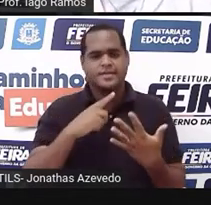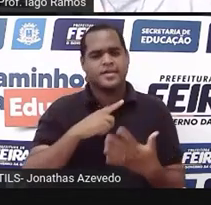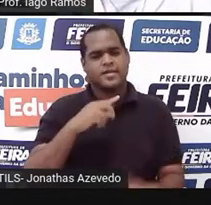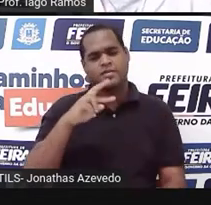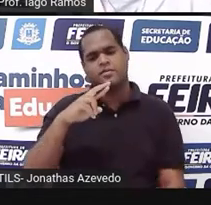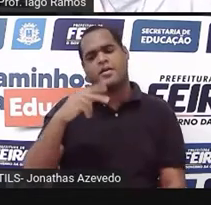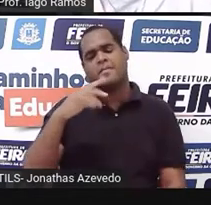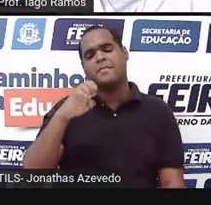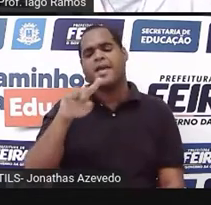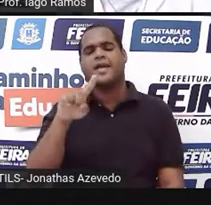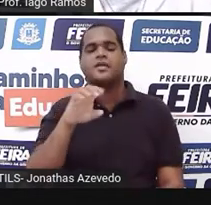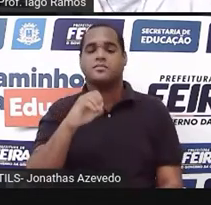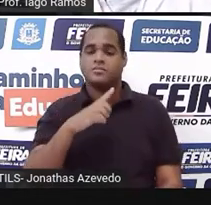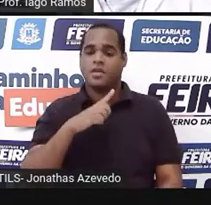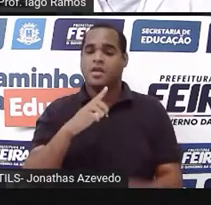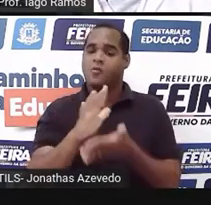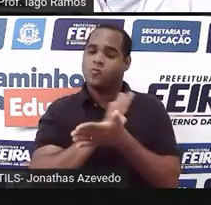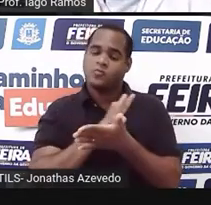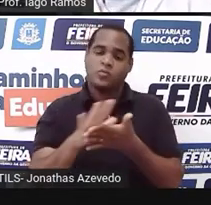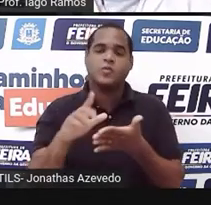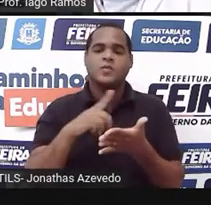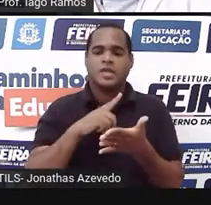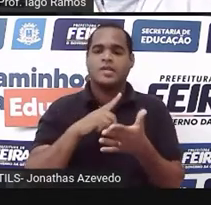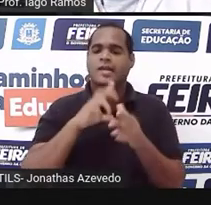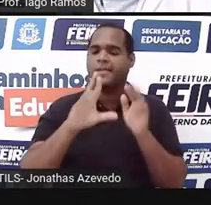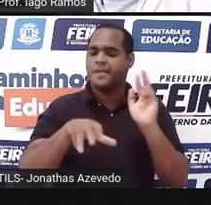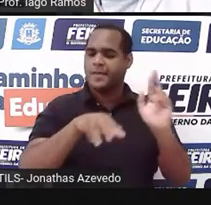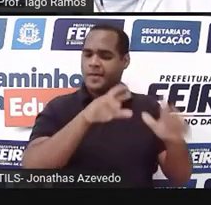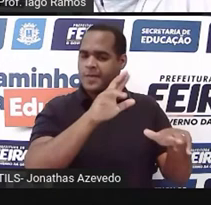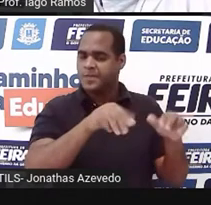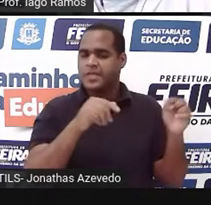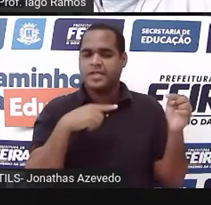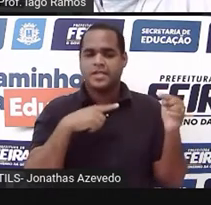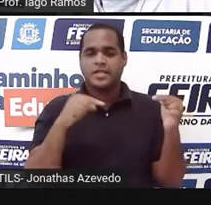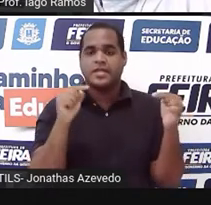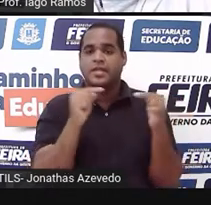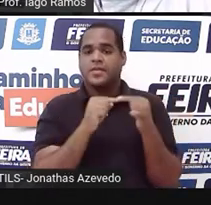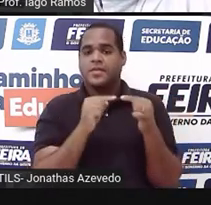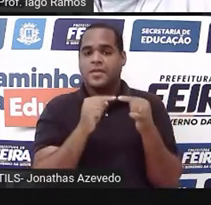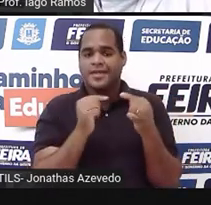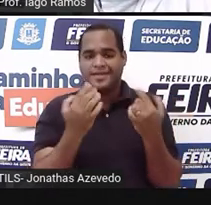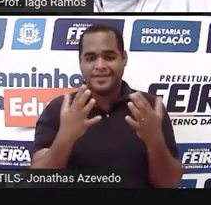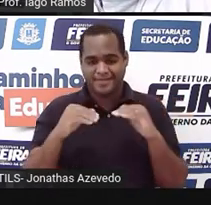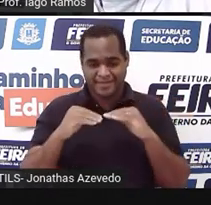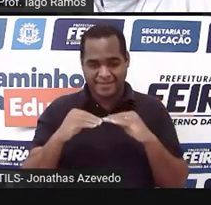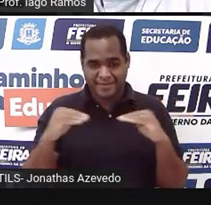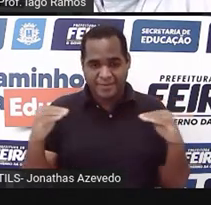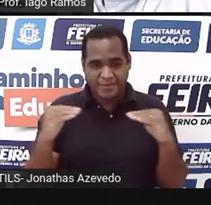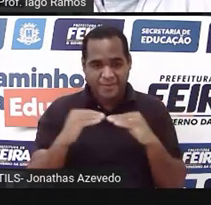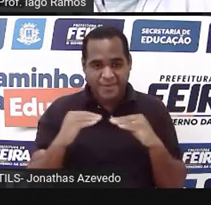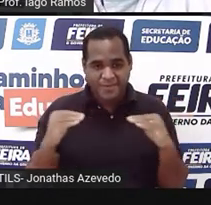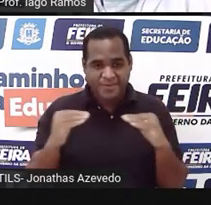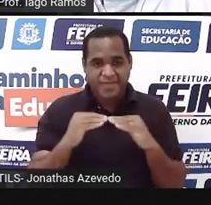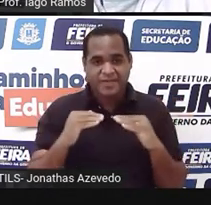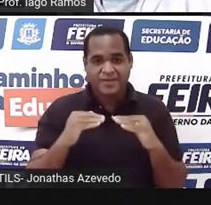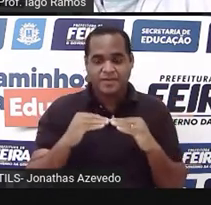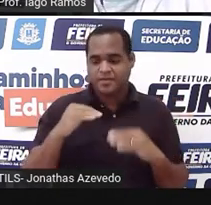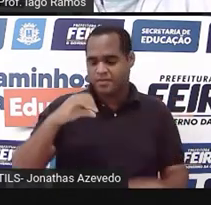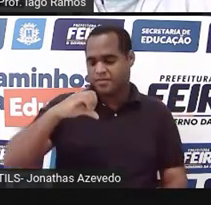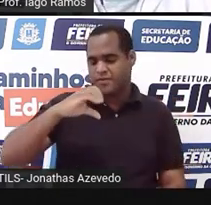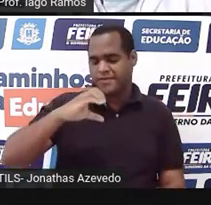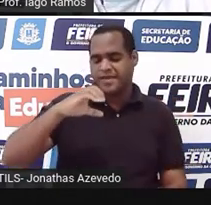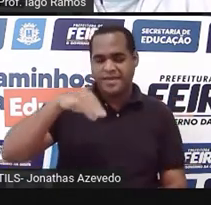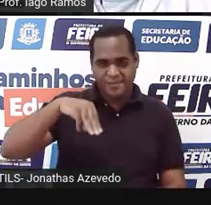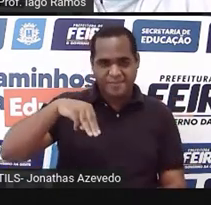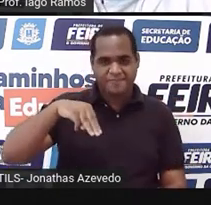trapézio nesse trapézio tem algumas medidas tá tem a medida essa medida aqui debaixo esse comprimento aqui debaixo ou